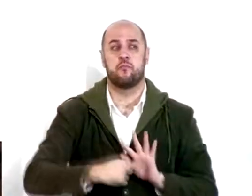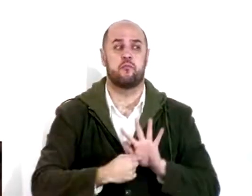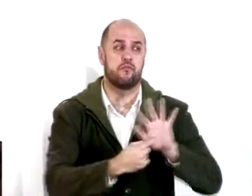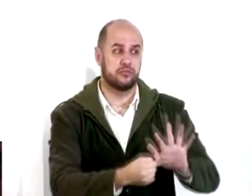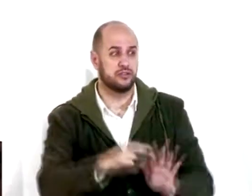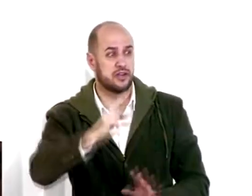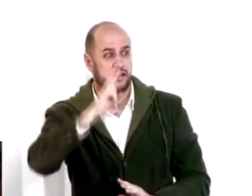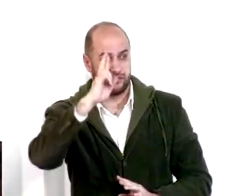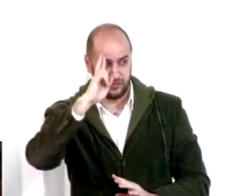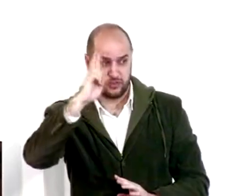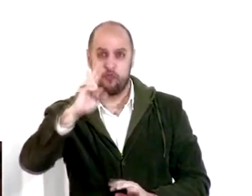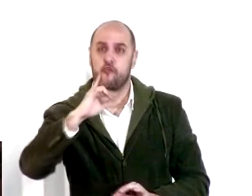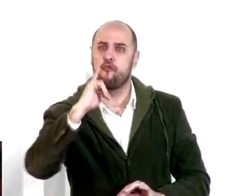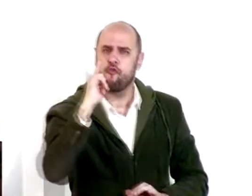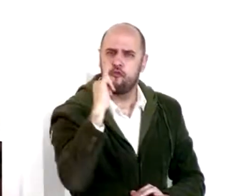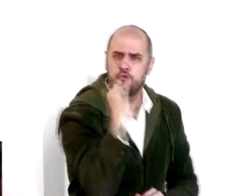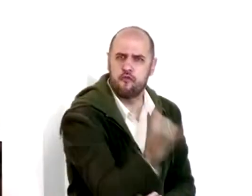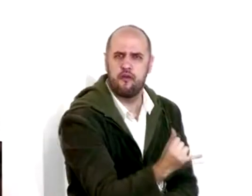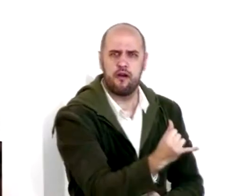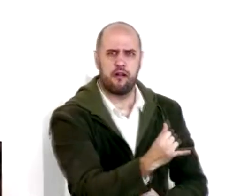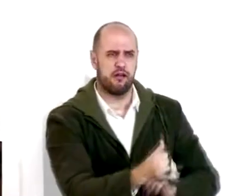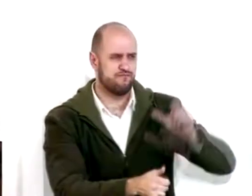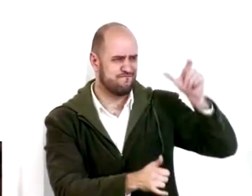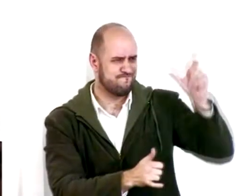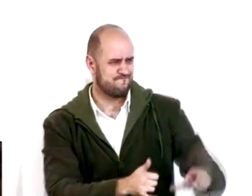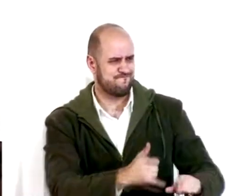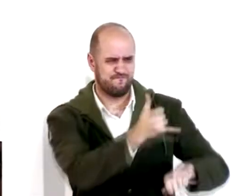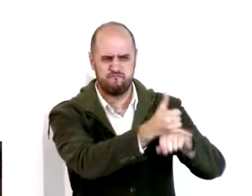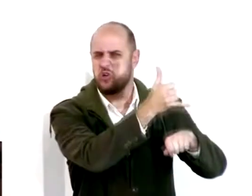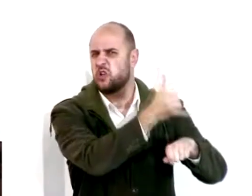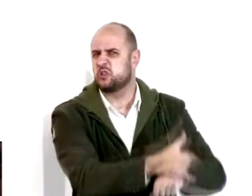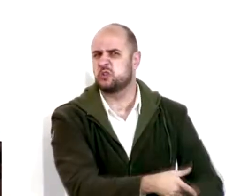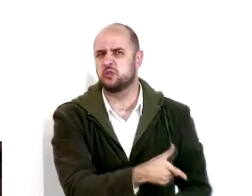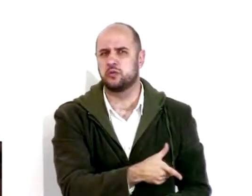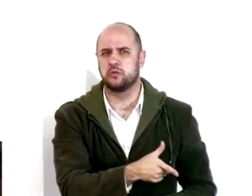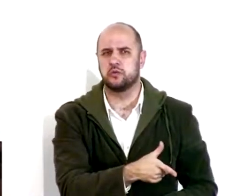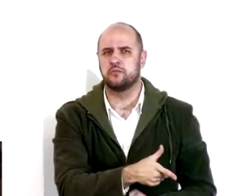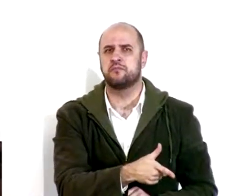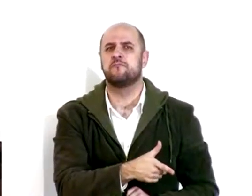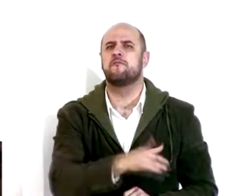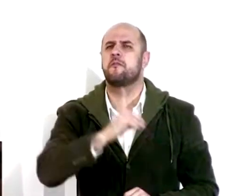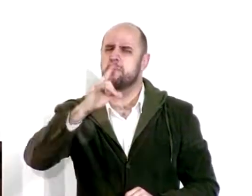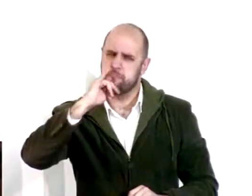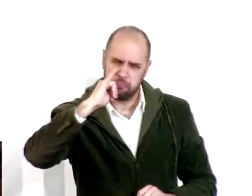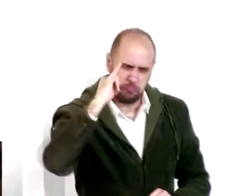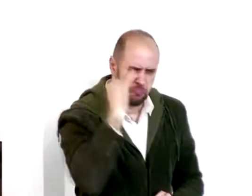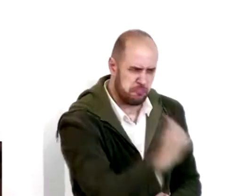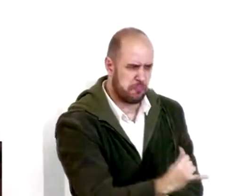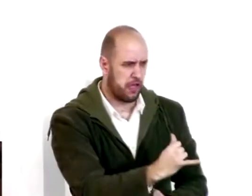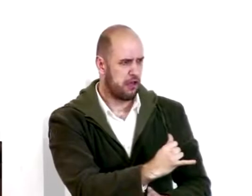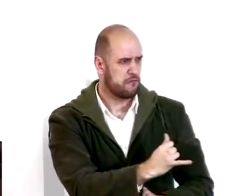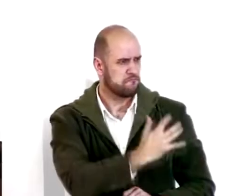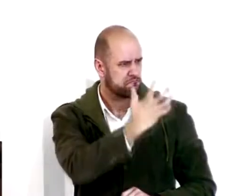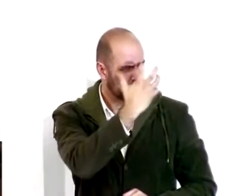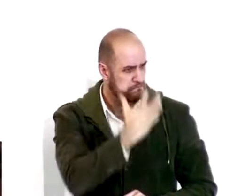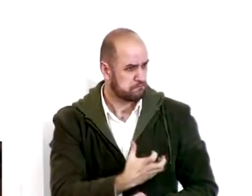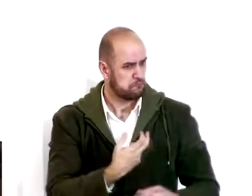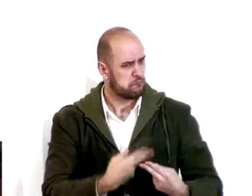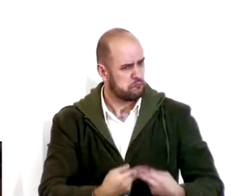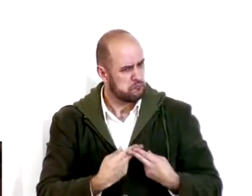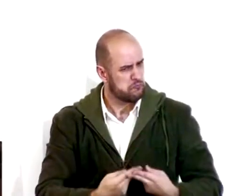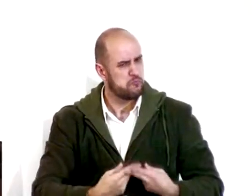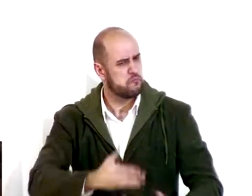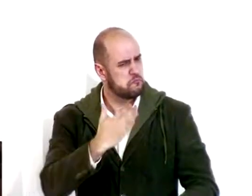e advertindo os juízes num tom de indignação, denotando que a sua paciência já